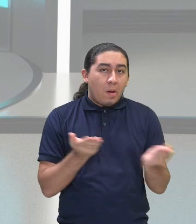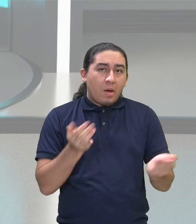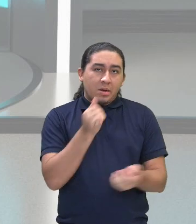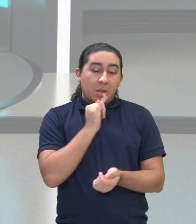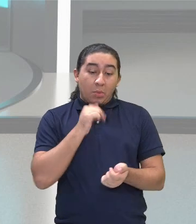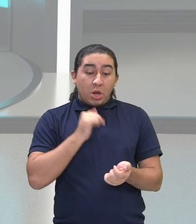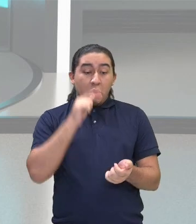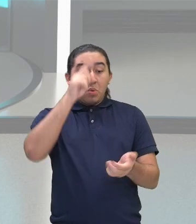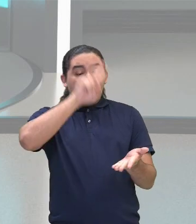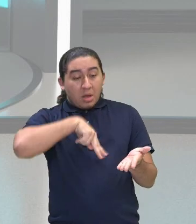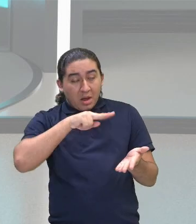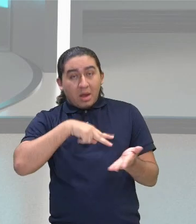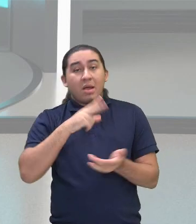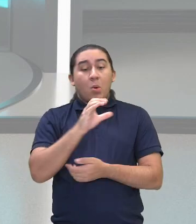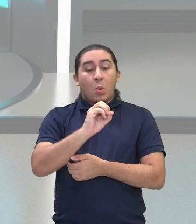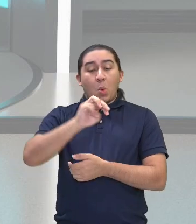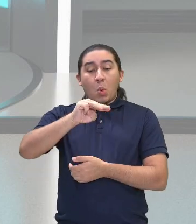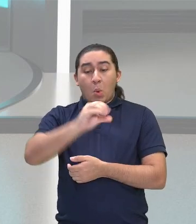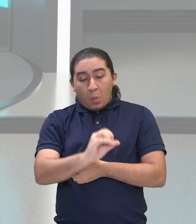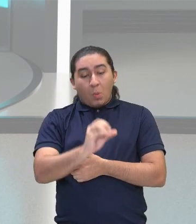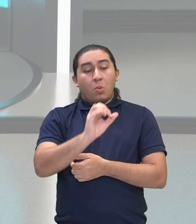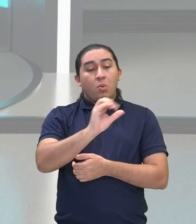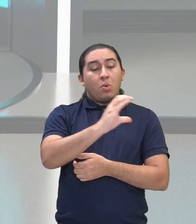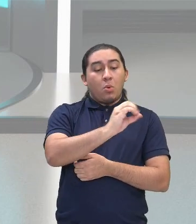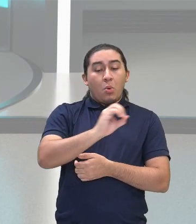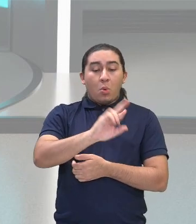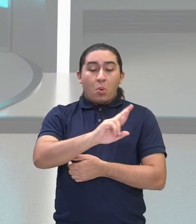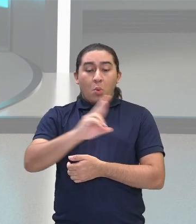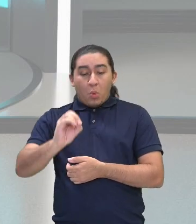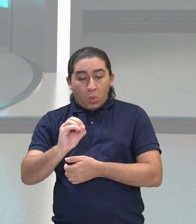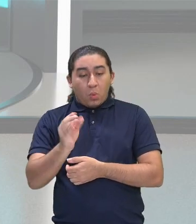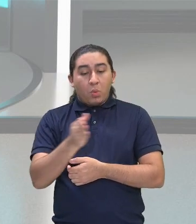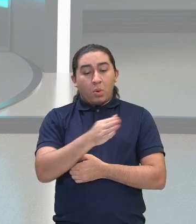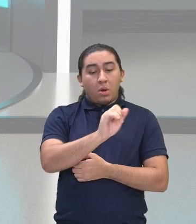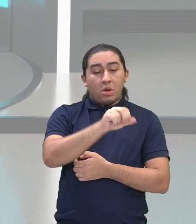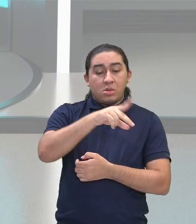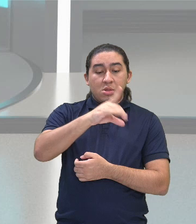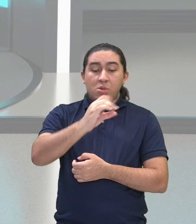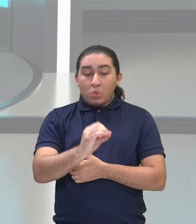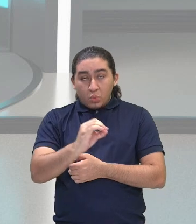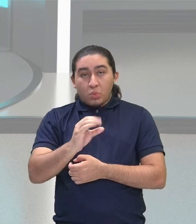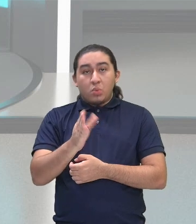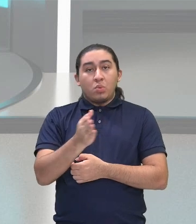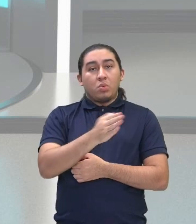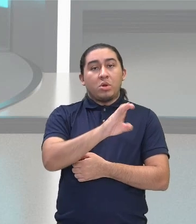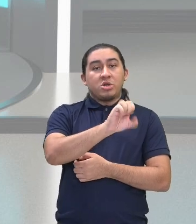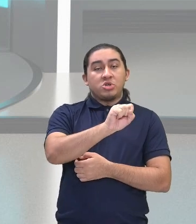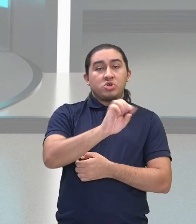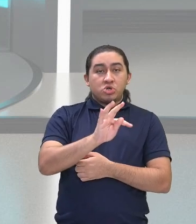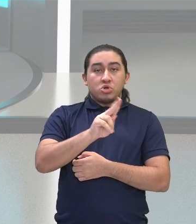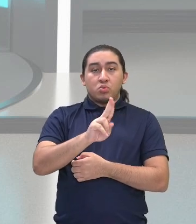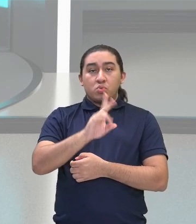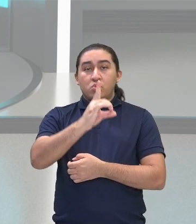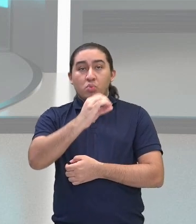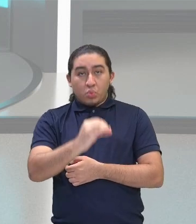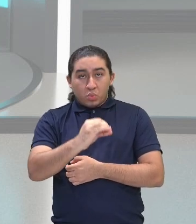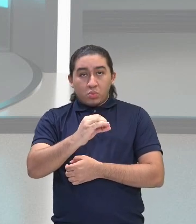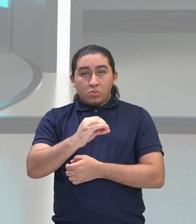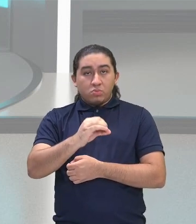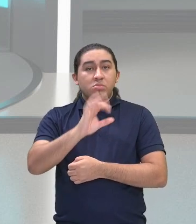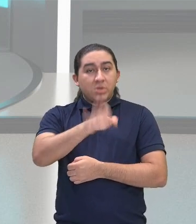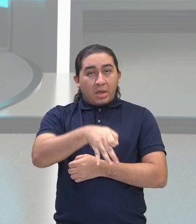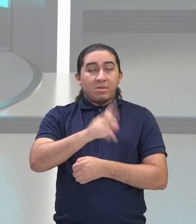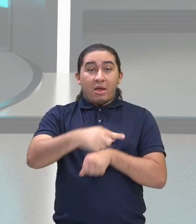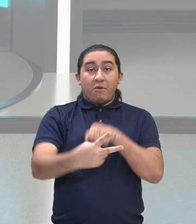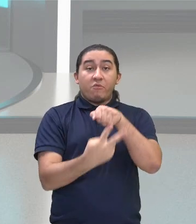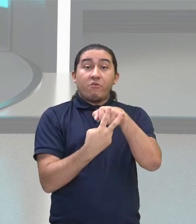eu como, eu corro, eu ando, eu estudo, eu falo, eu brinco. Então, são